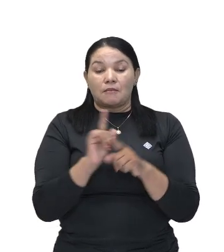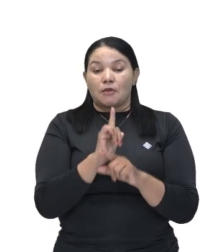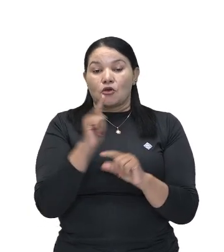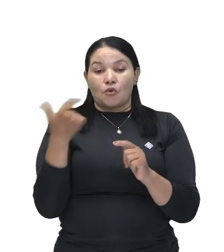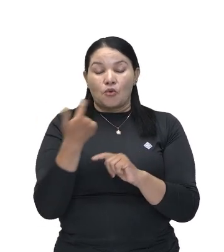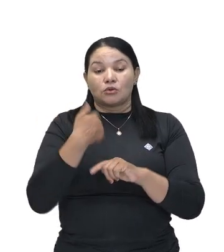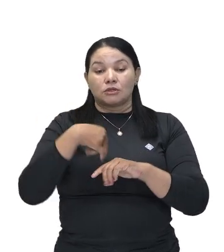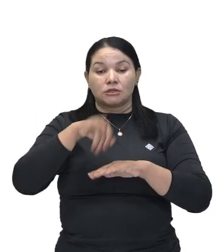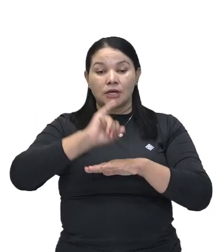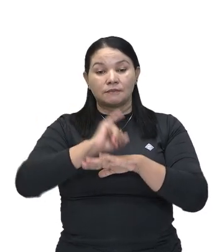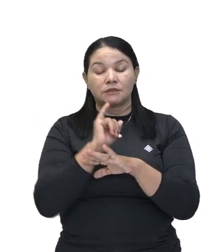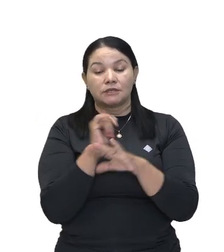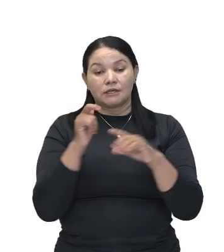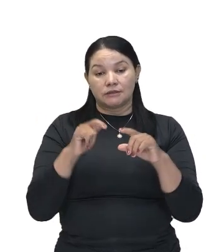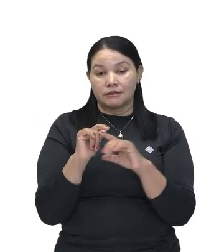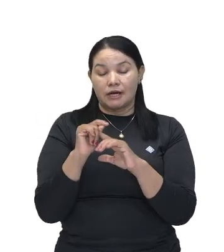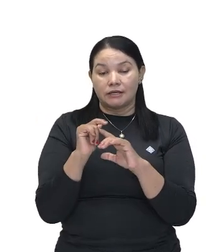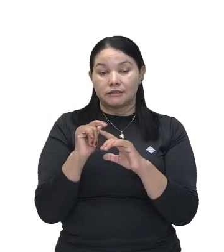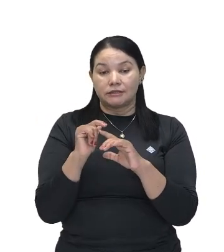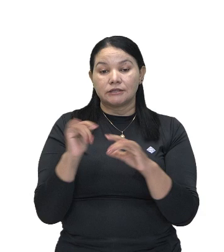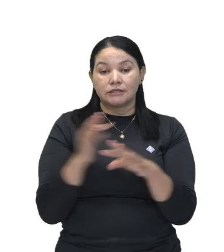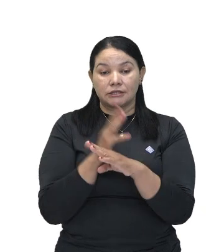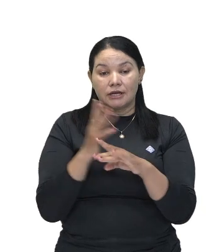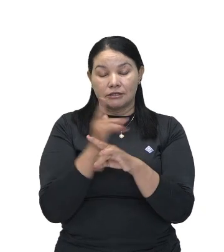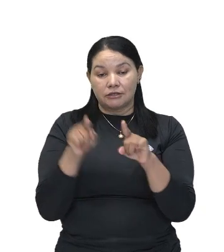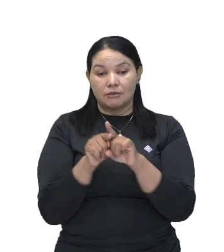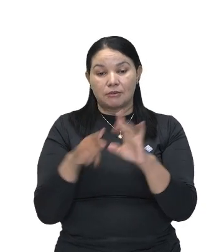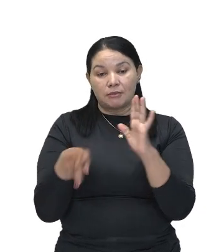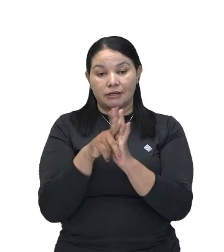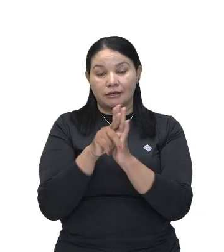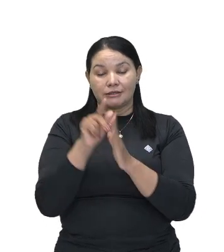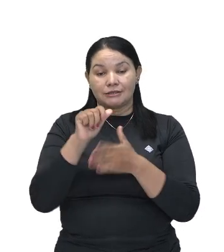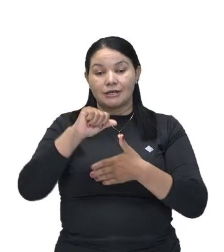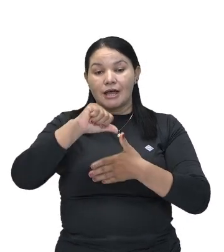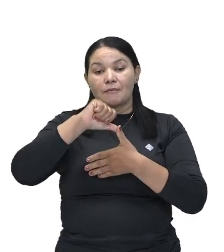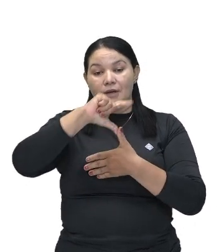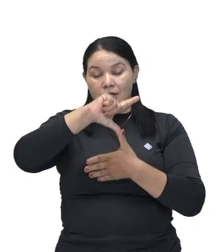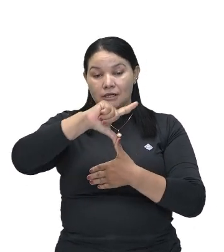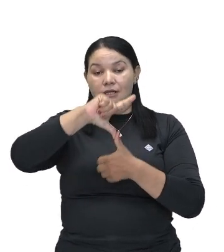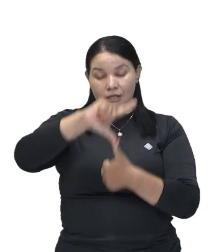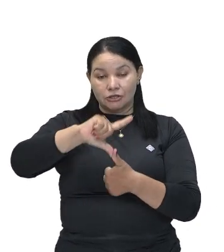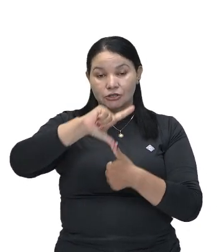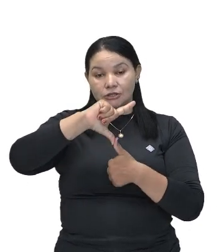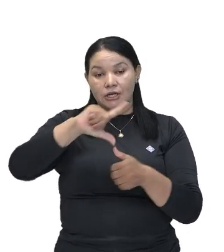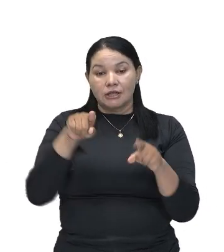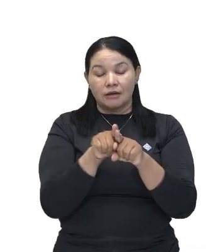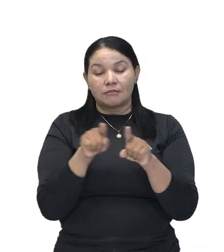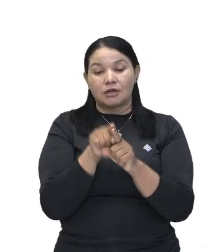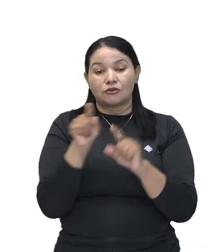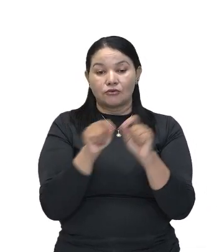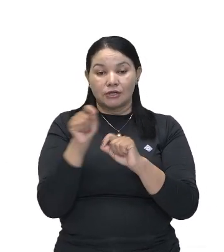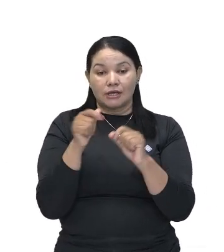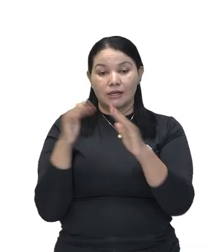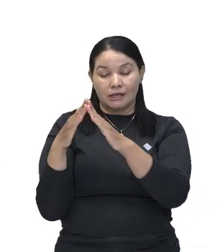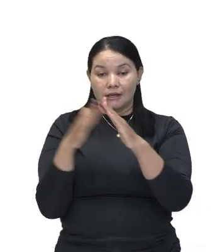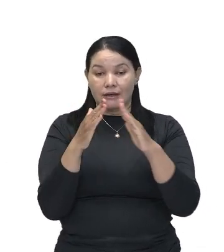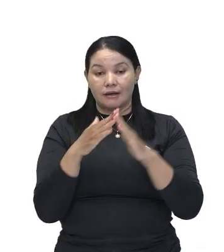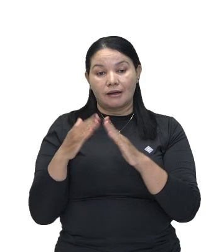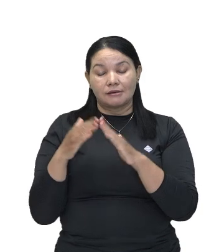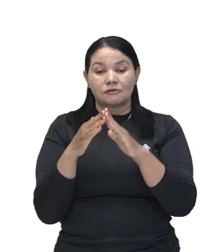da América Latina, Buenos Aires enfrenta o desafio das favelas e das